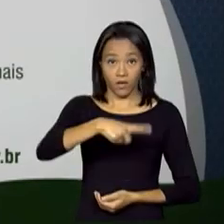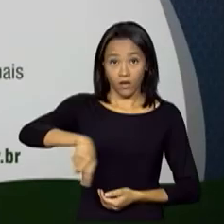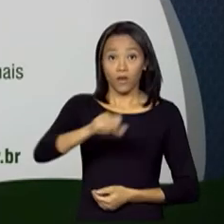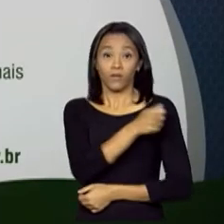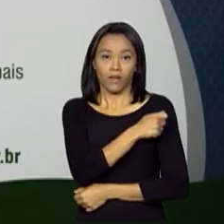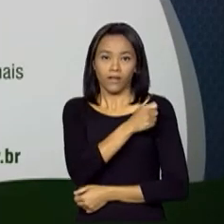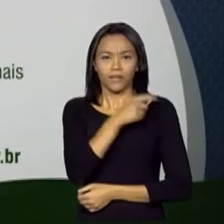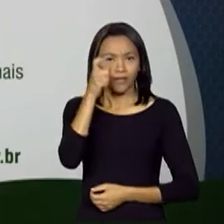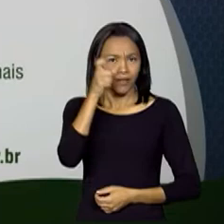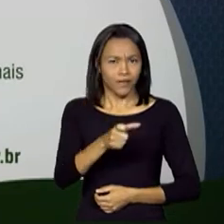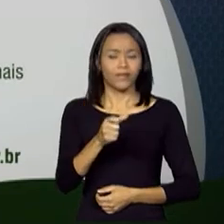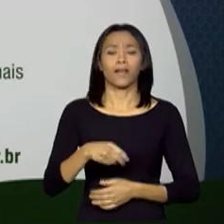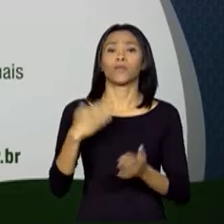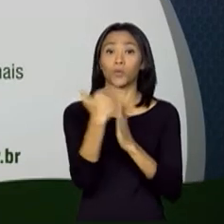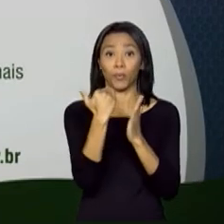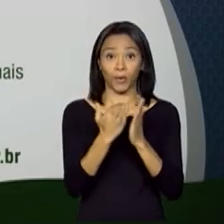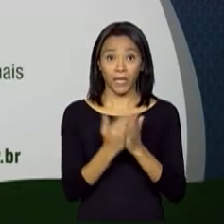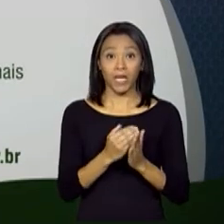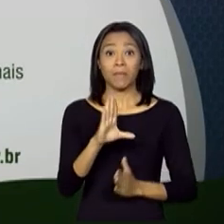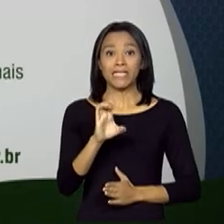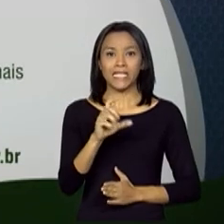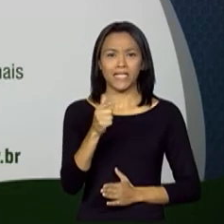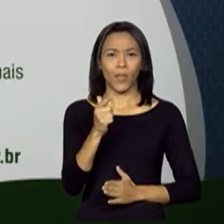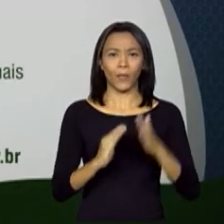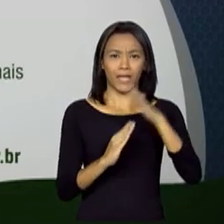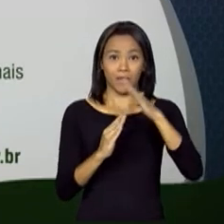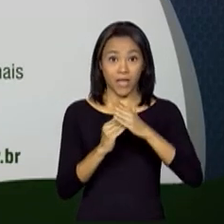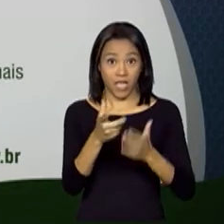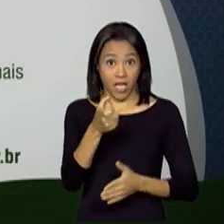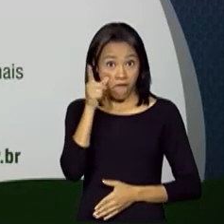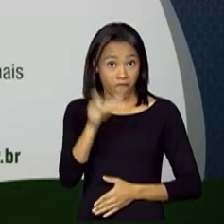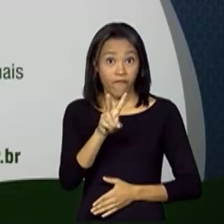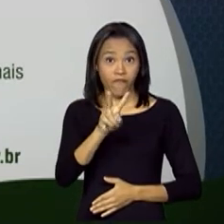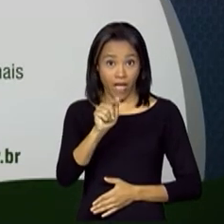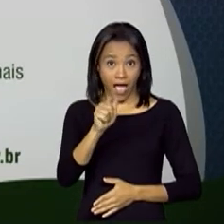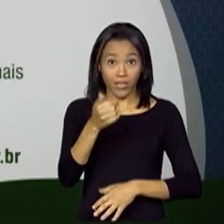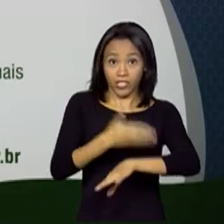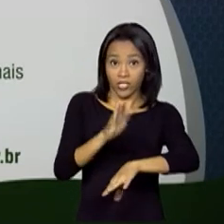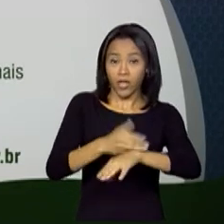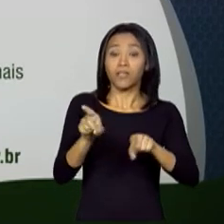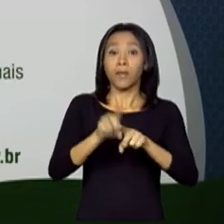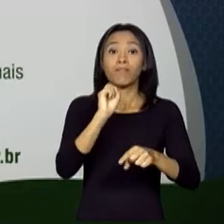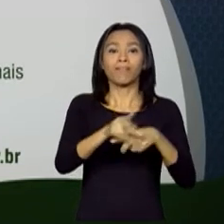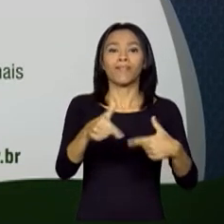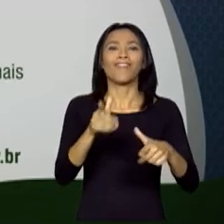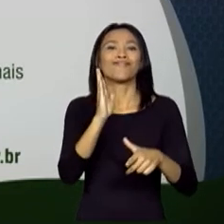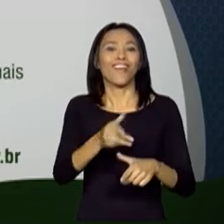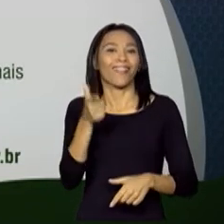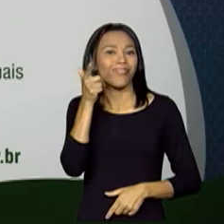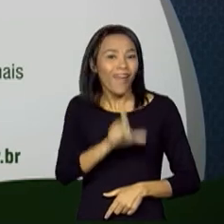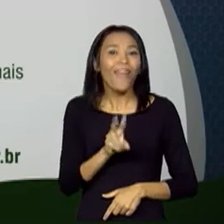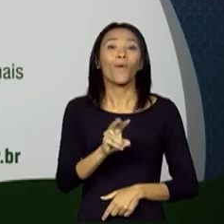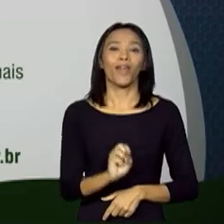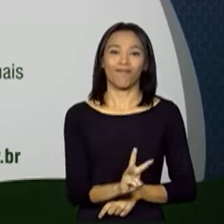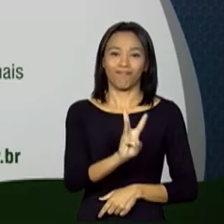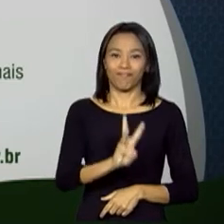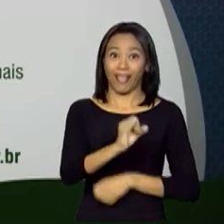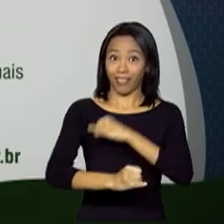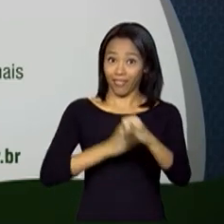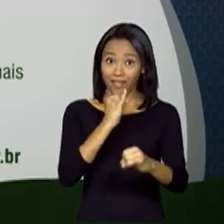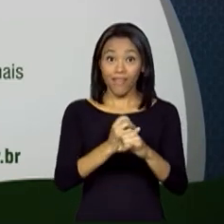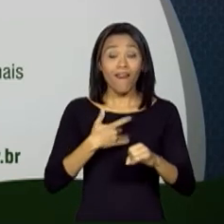Os bolsistas do Ciências Sem Fronteiras interessados em vagas de estágios e empregos já têm um portal na internet que